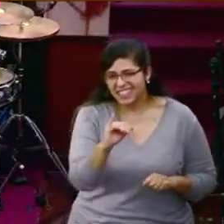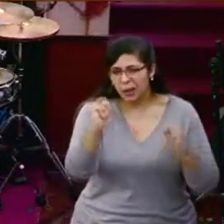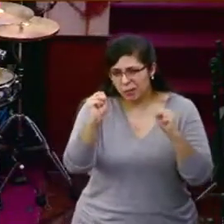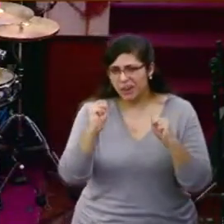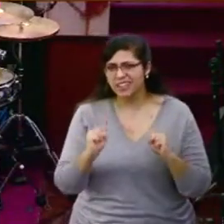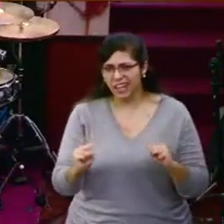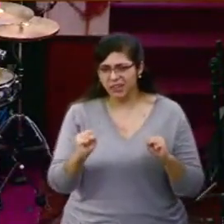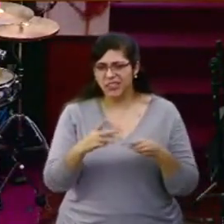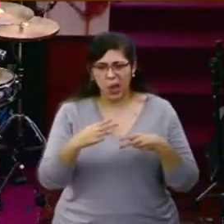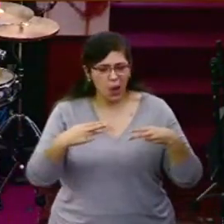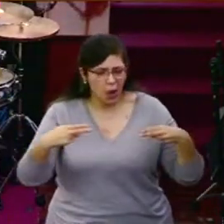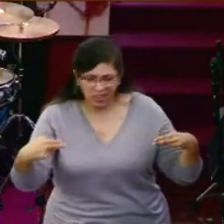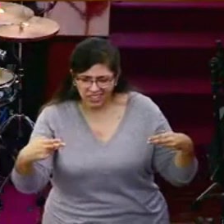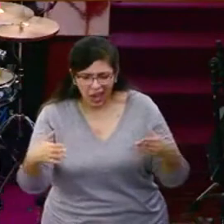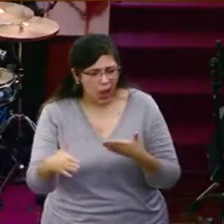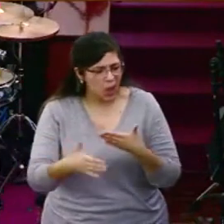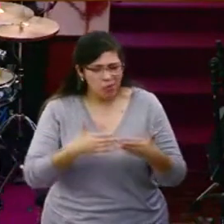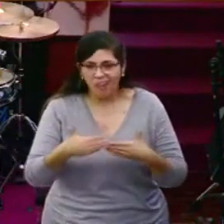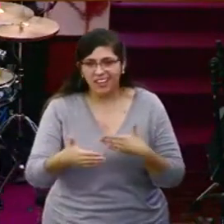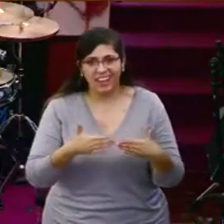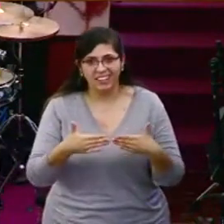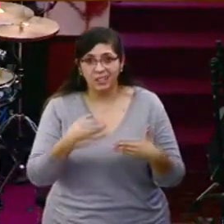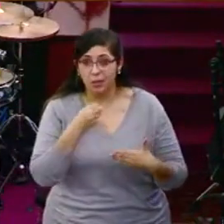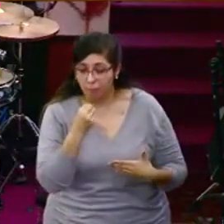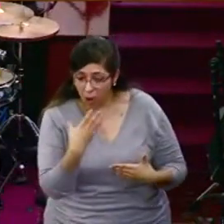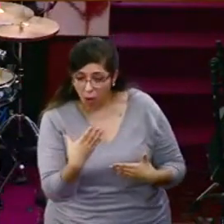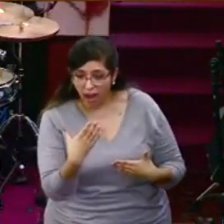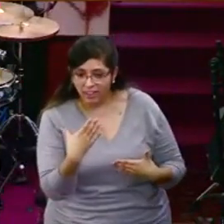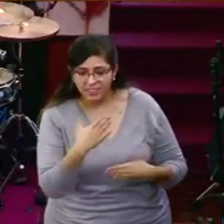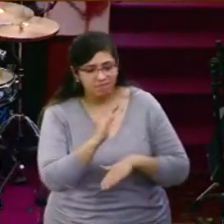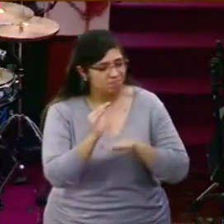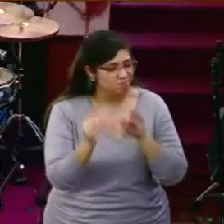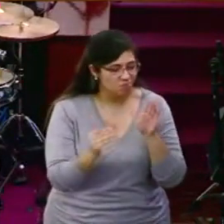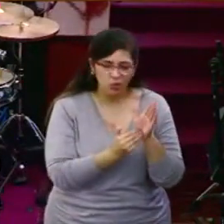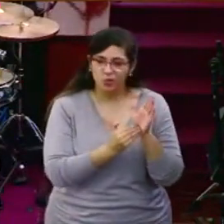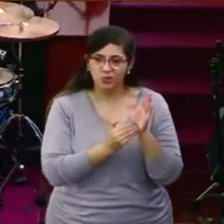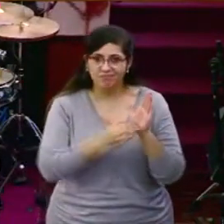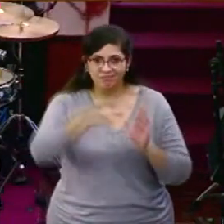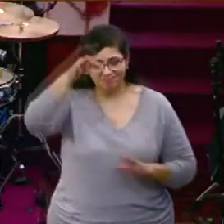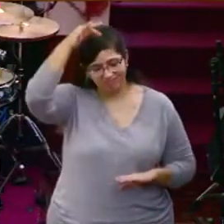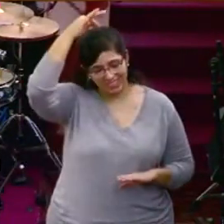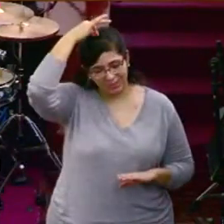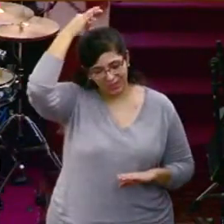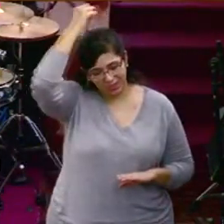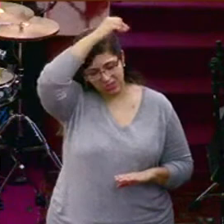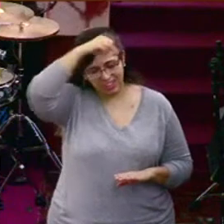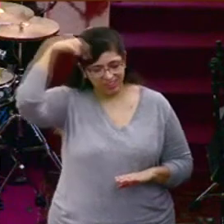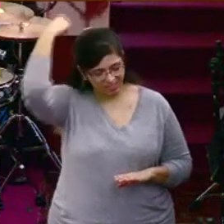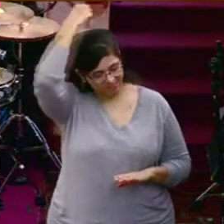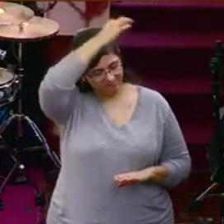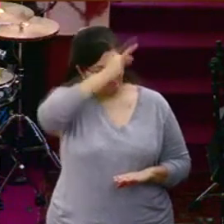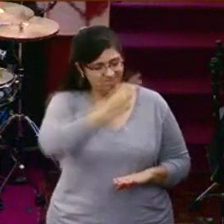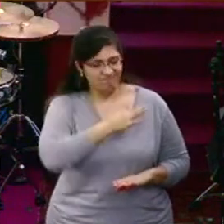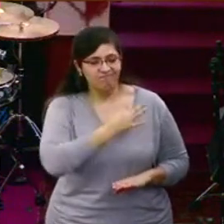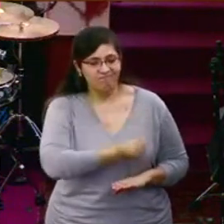alguma coisa essa condição vem totalmente do espírito santo por essa condição